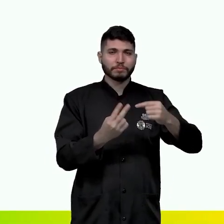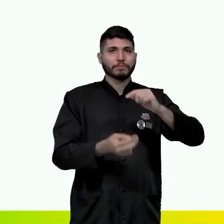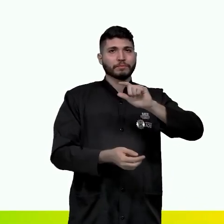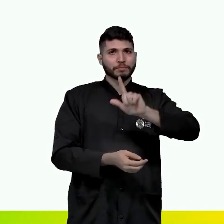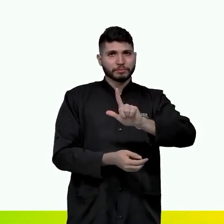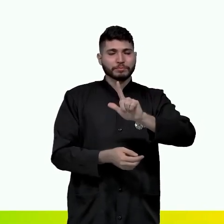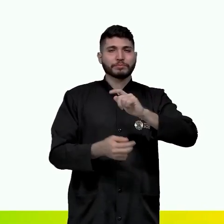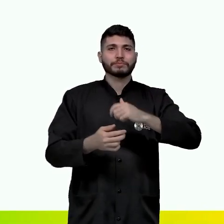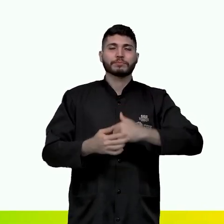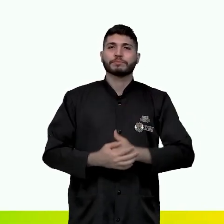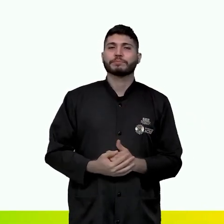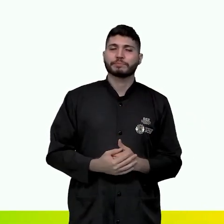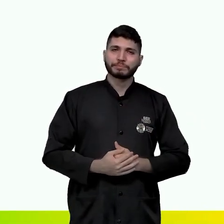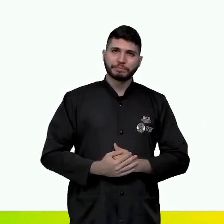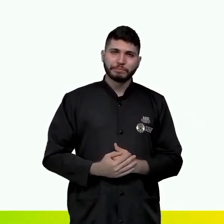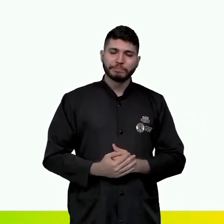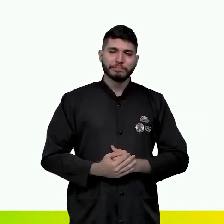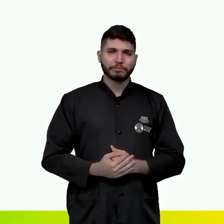Agora você faz